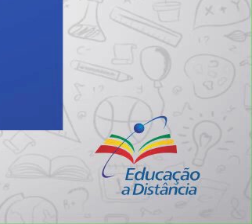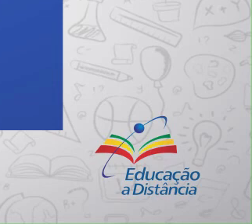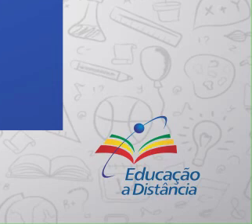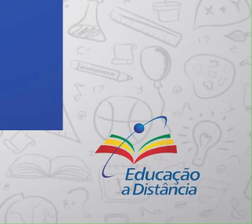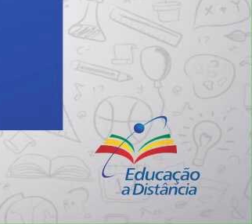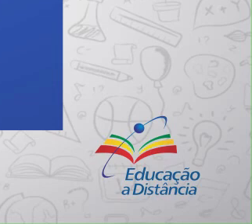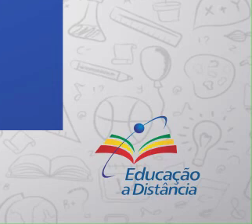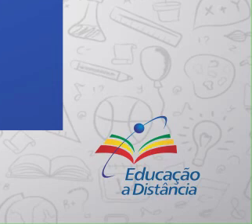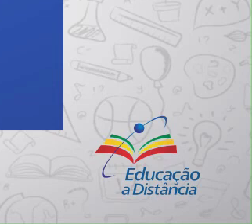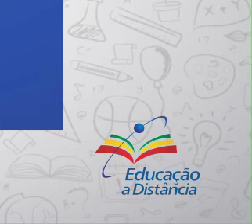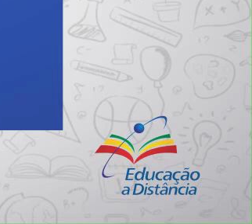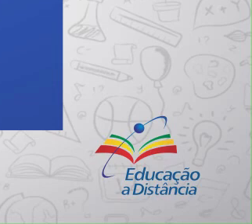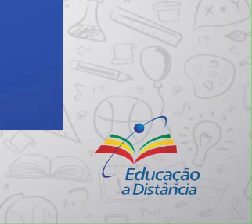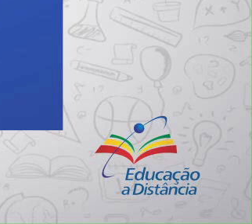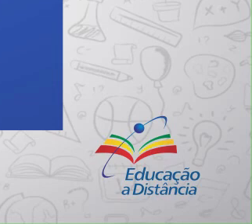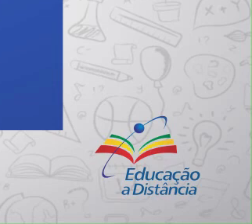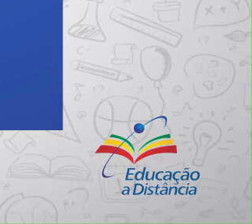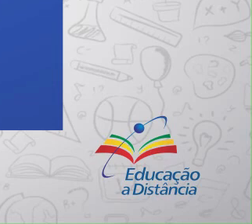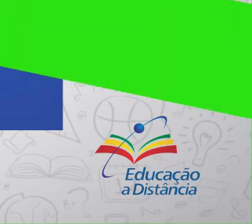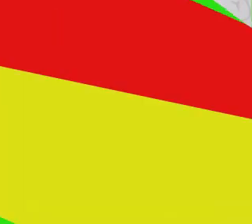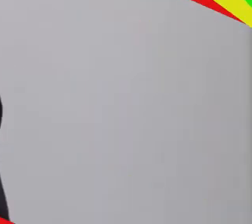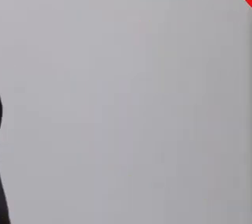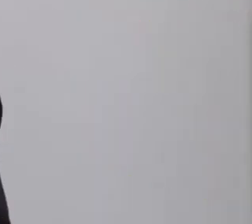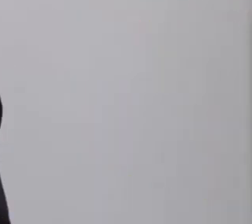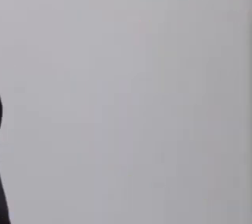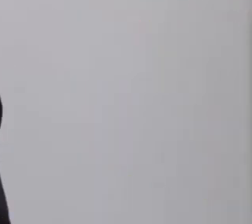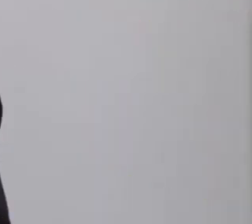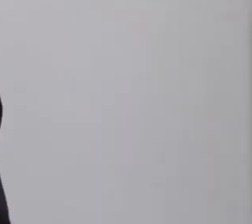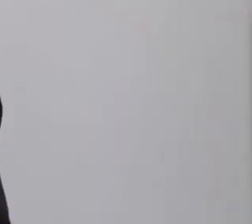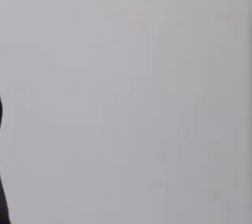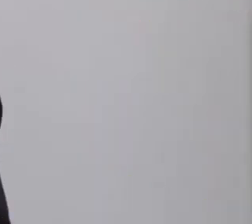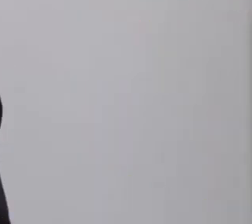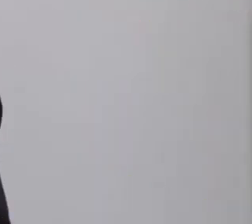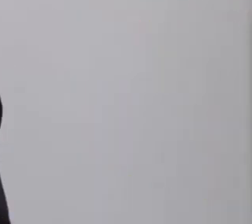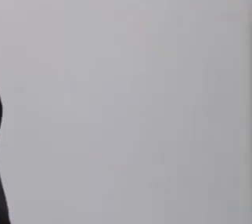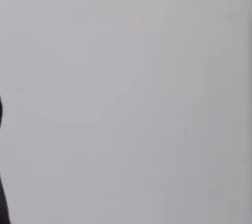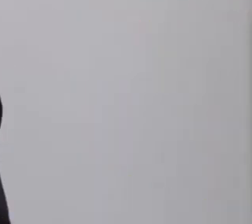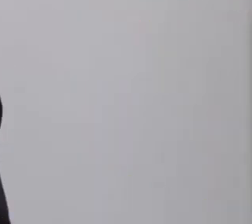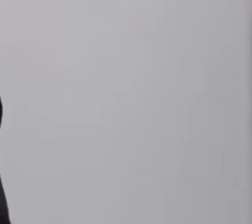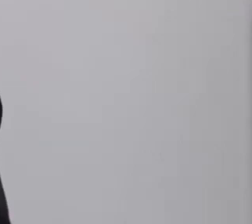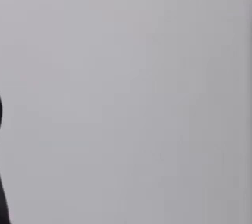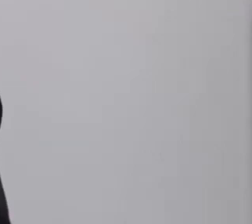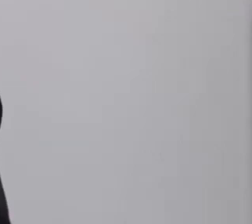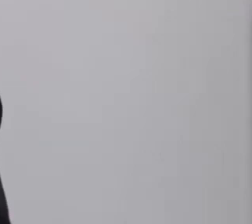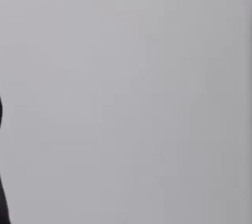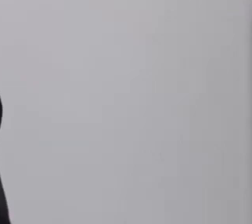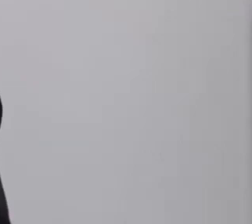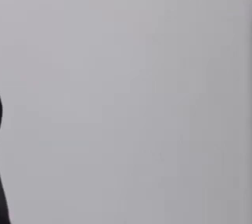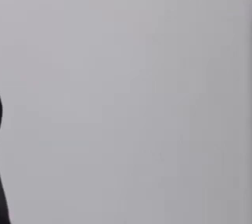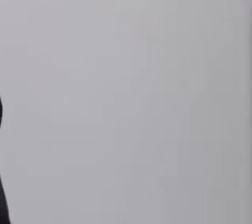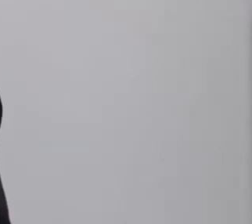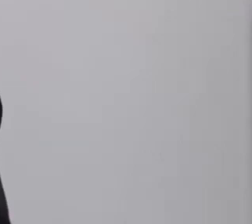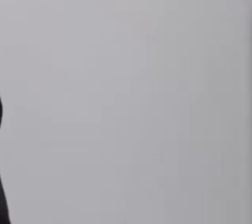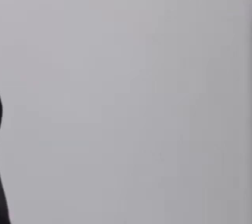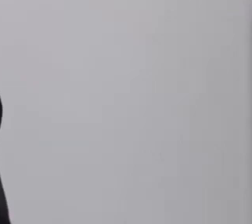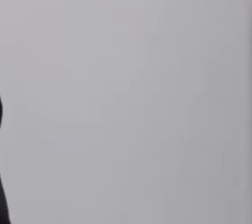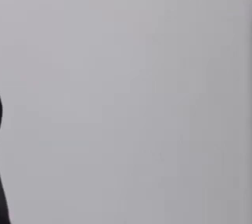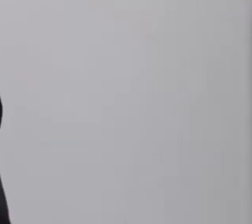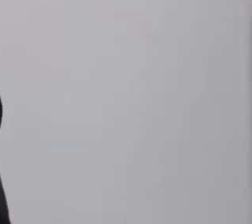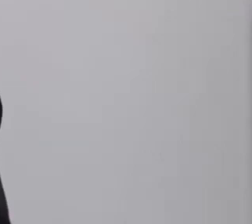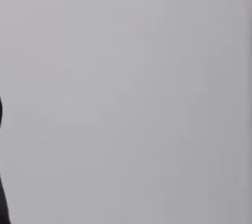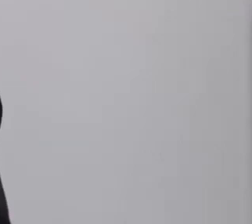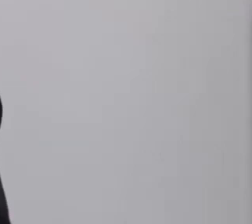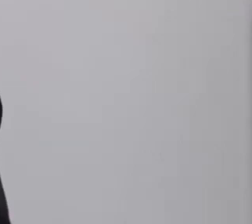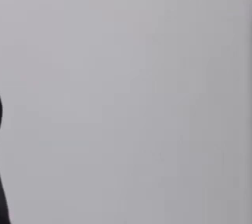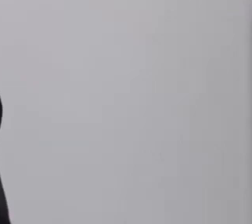recomendados pelas empresas de recrutamento e seleção. Lorena Bezerra. Descrição: ela é branca, cabelo longo, vermelho, liso,